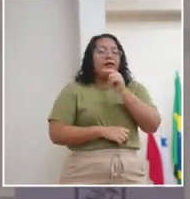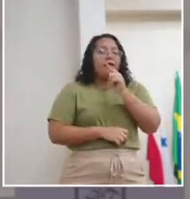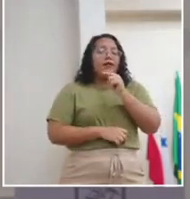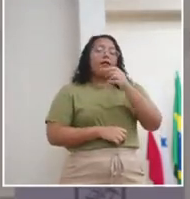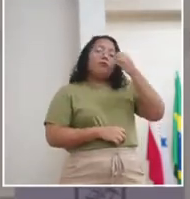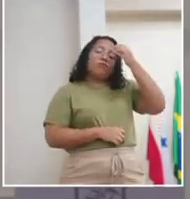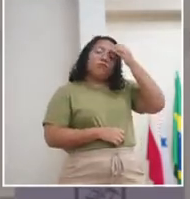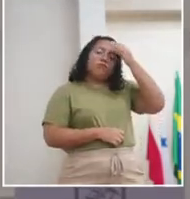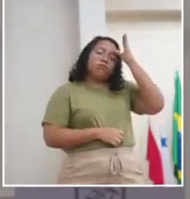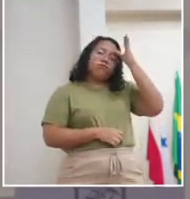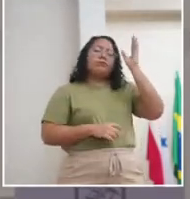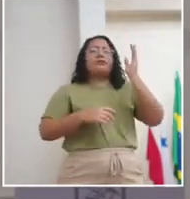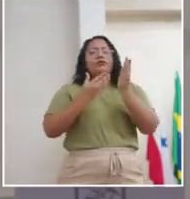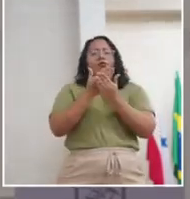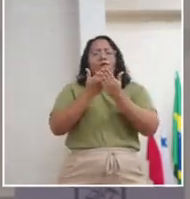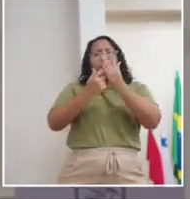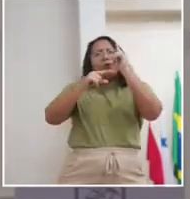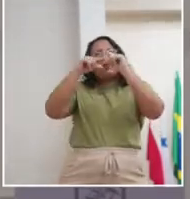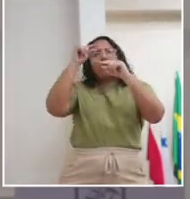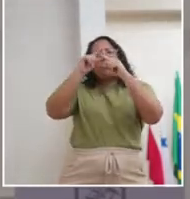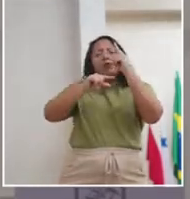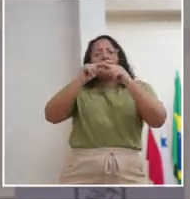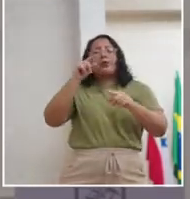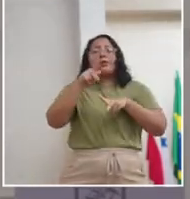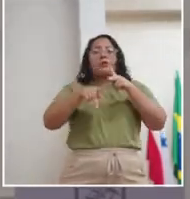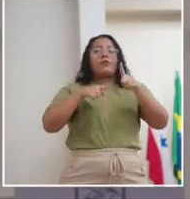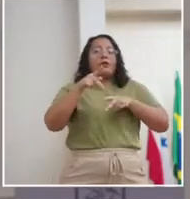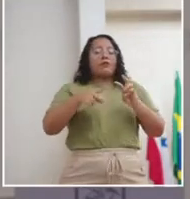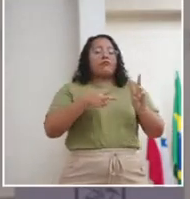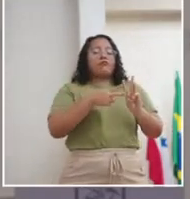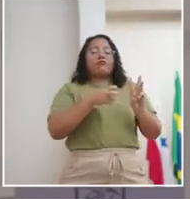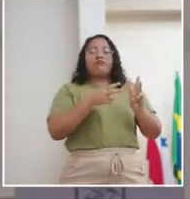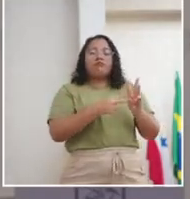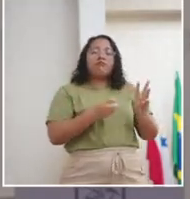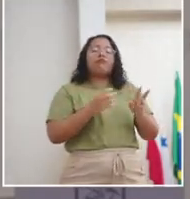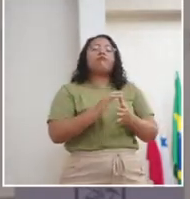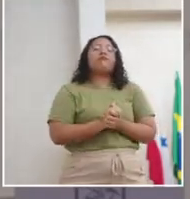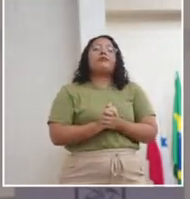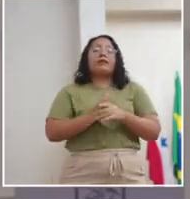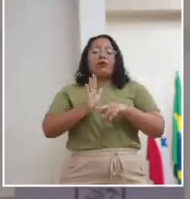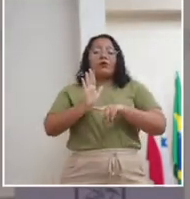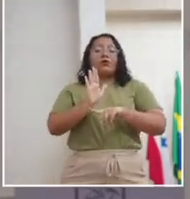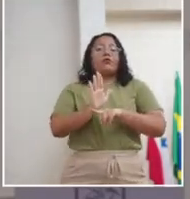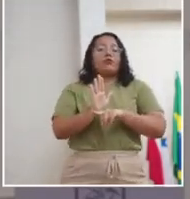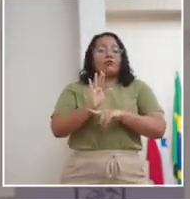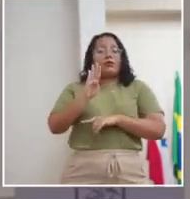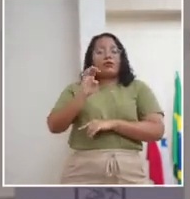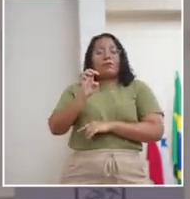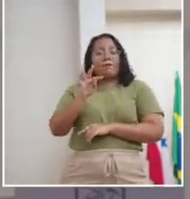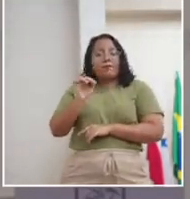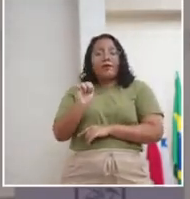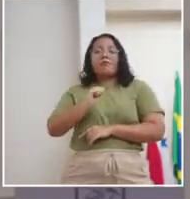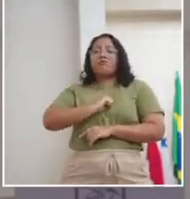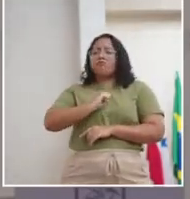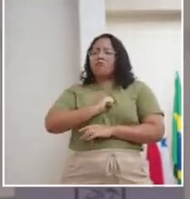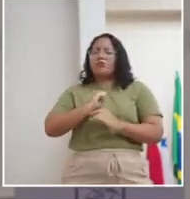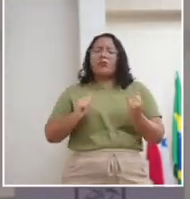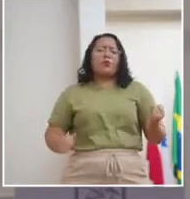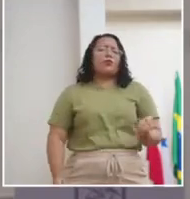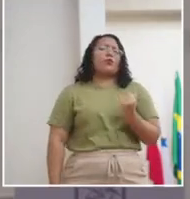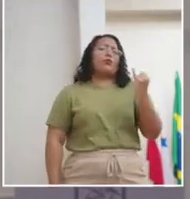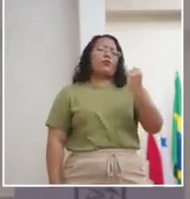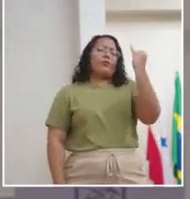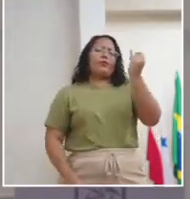conhecimentos astronômicos dos povos indígenas. A contribuição de Berta para a antropologia é de extrema importância, porque ela reuniu